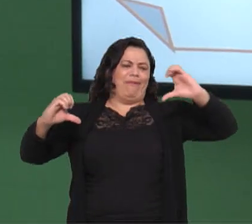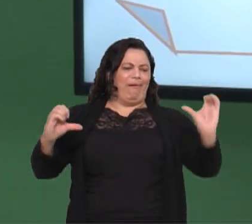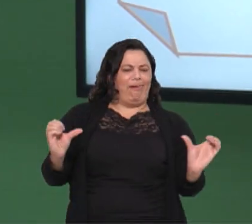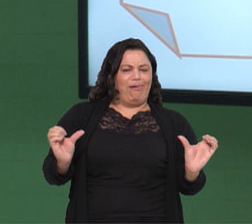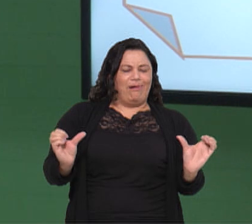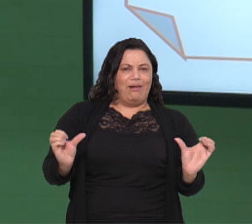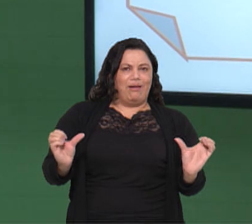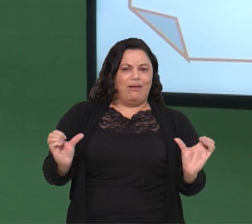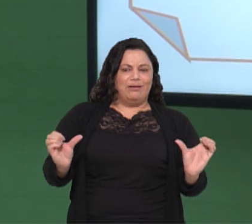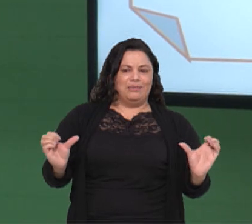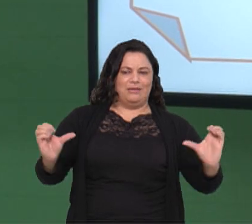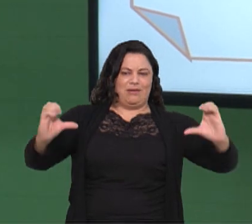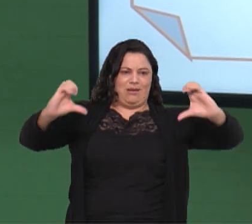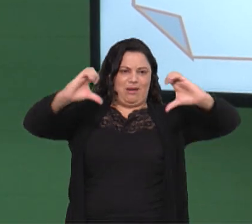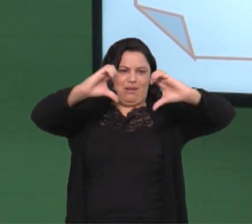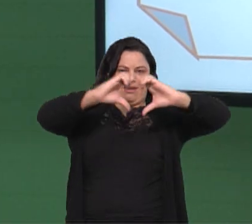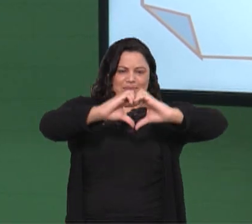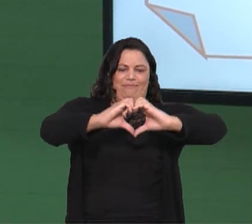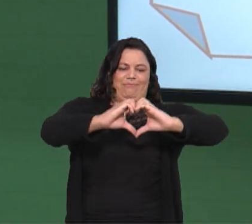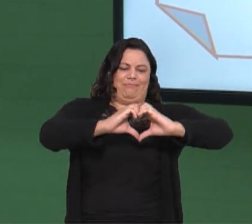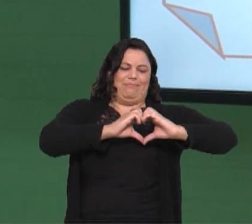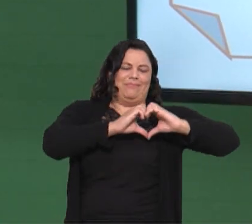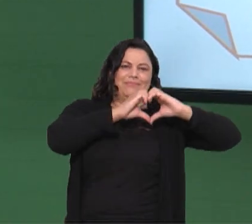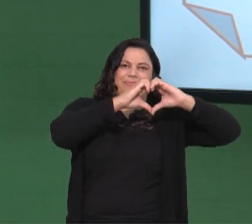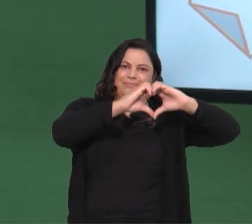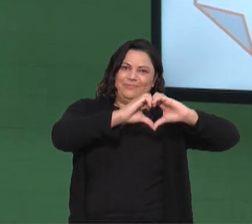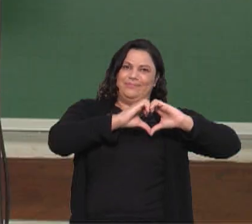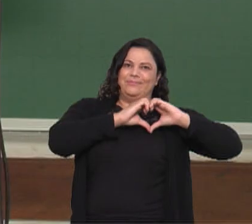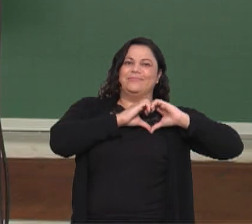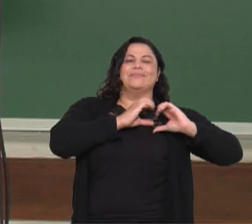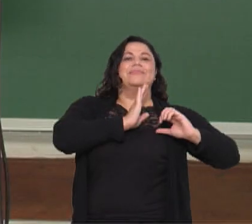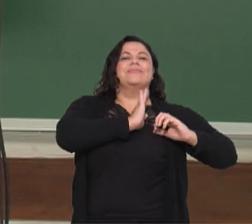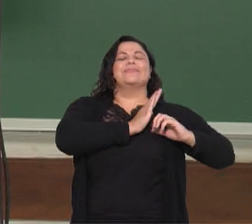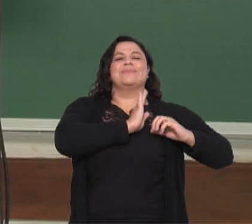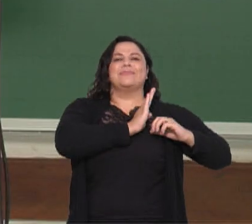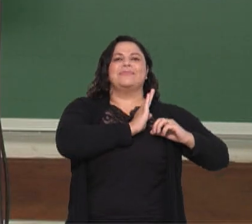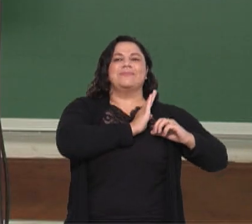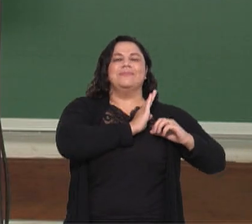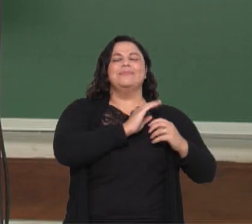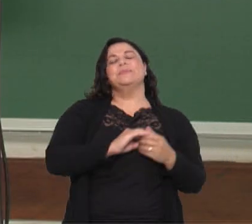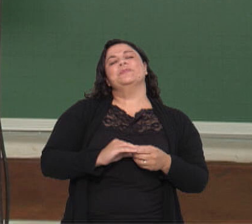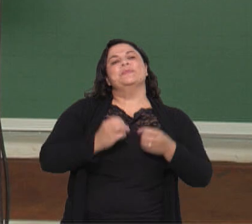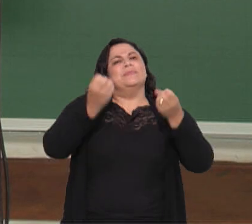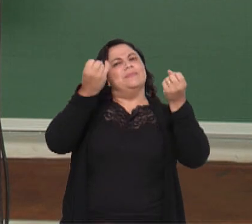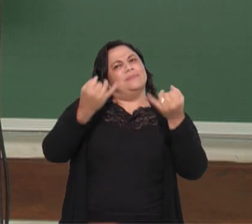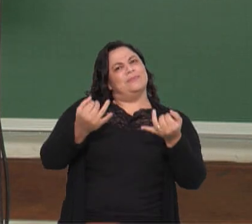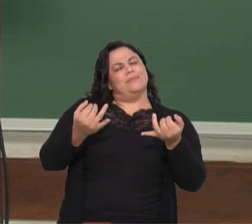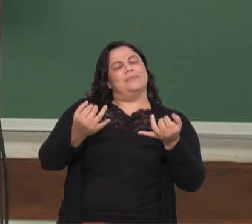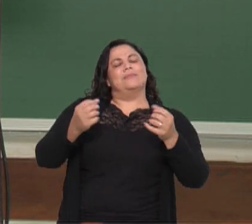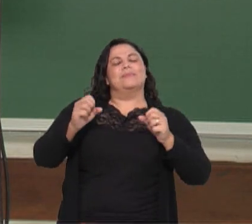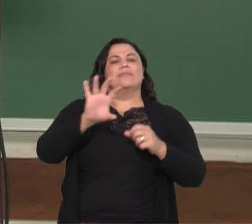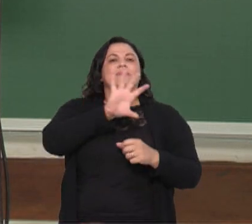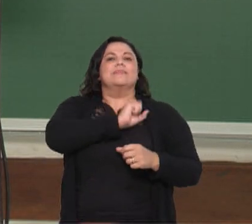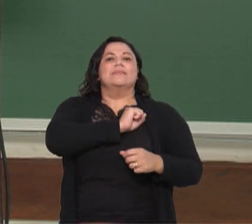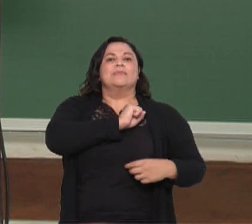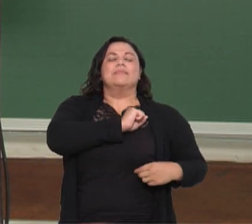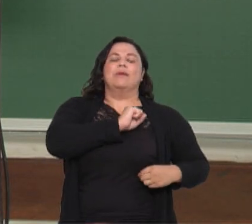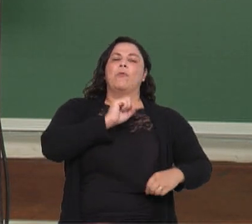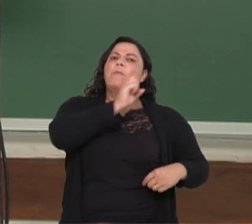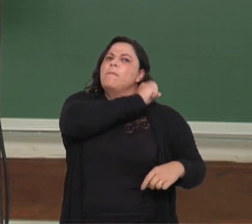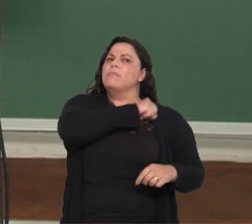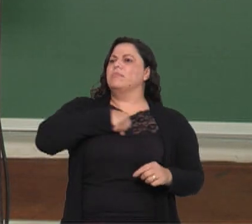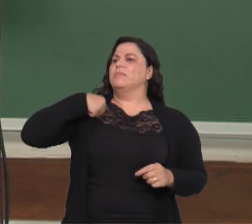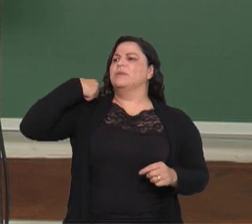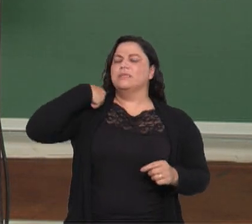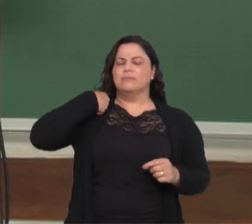amor em Platão, é a versão do Sócrates. Sócrates, personagem do Platão, Platão fala pela boca de Sócrates